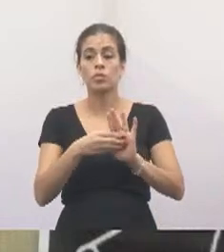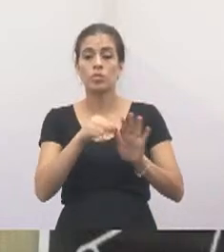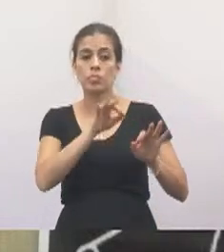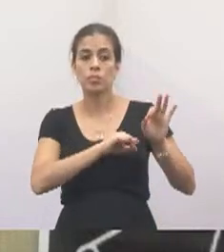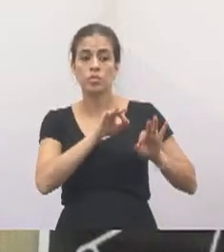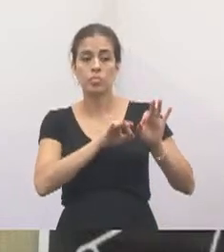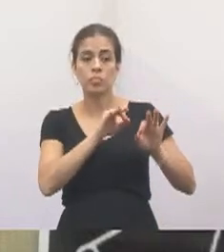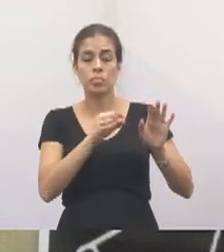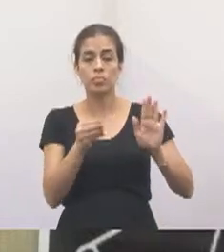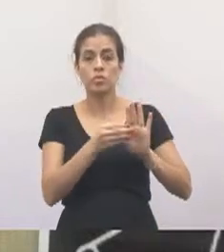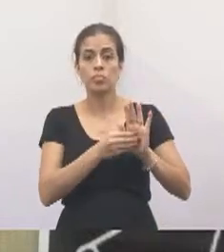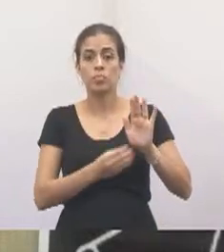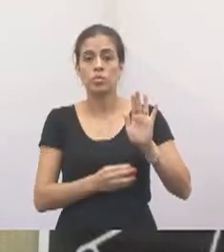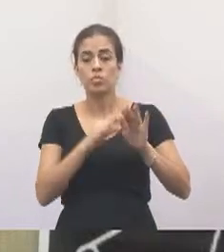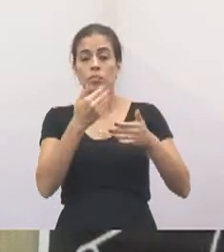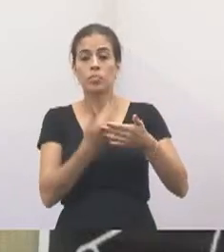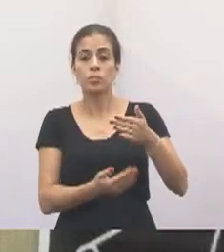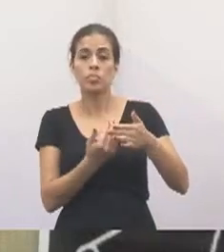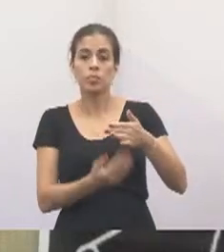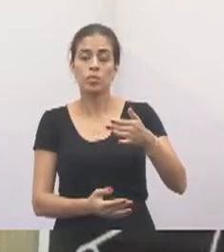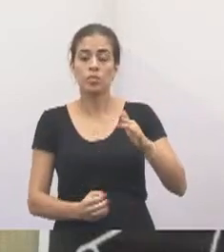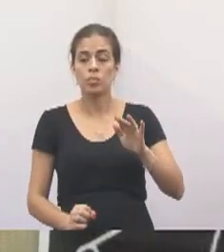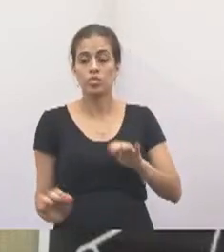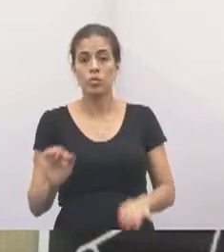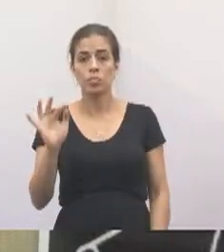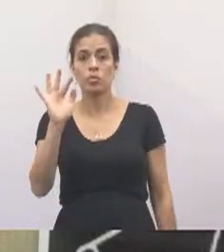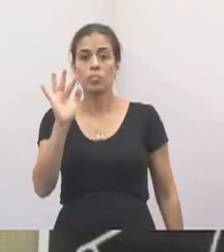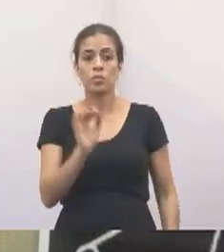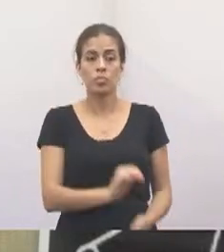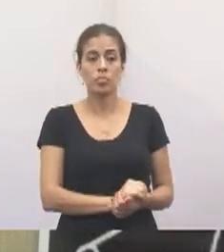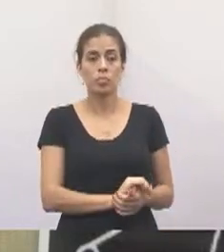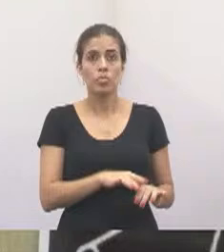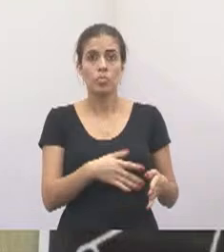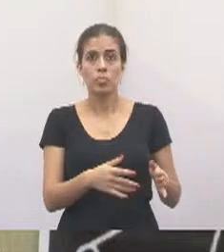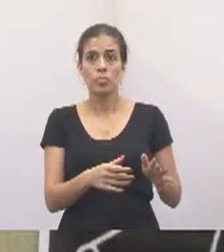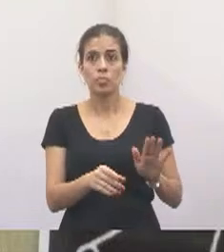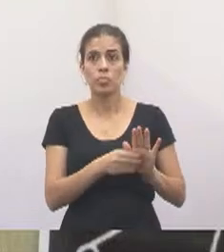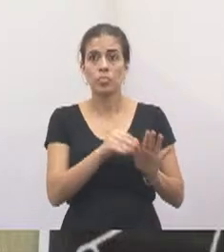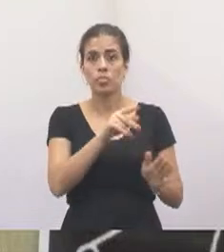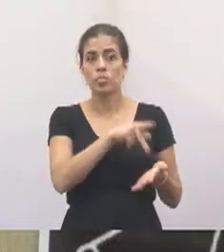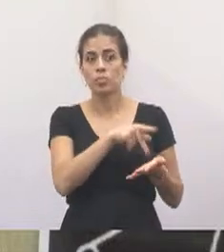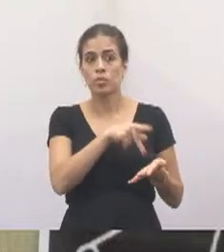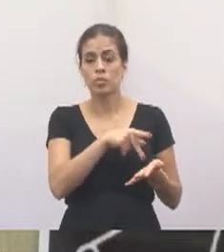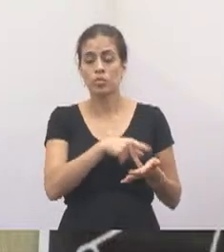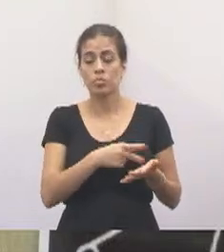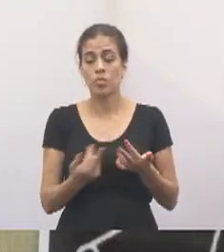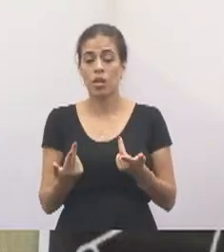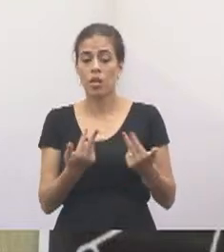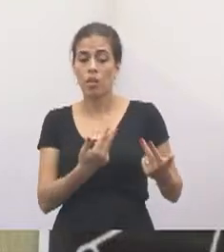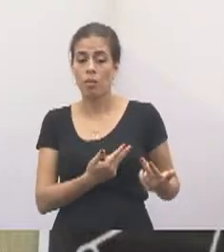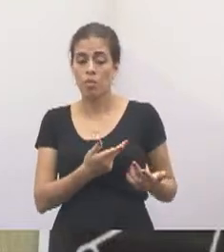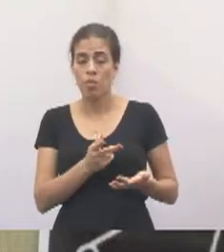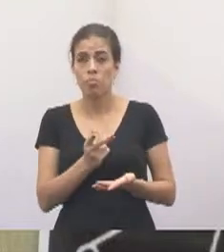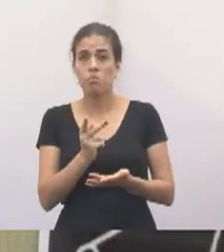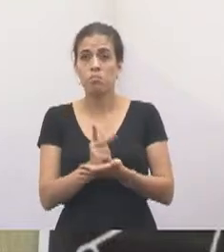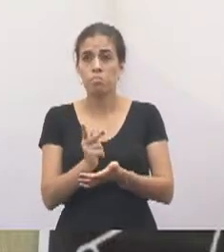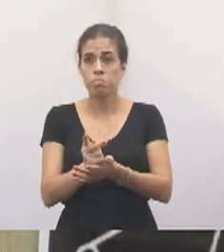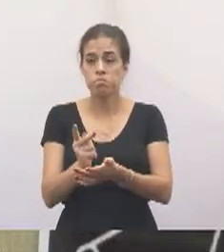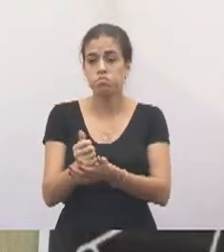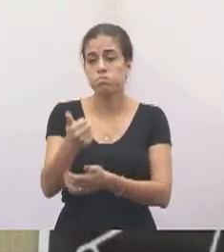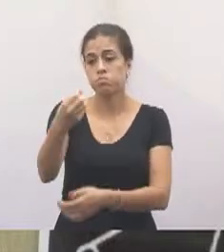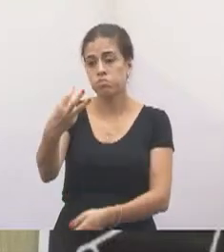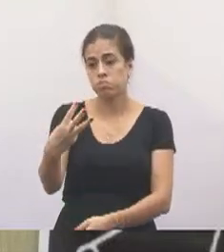inflacionárias inexistindo um aumento real assim podemos dizer que tal remuneração permanece praticamente a mesma por três